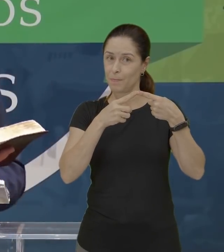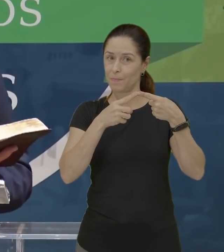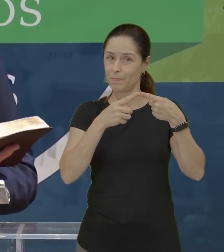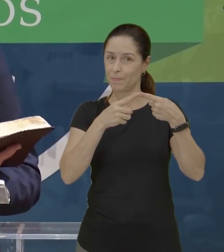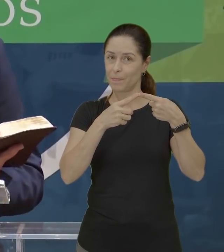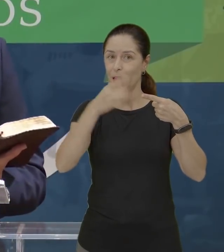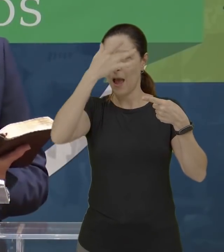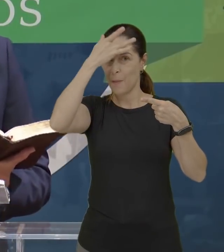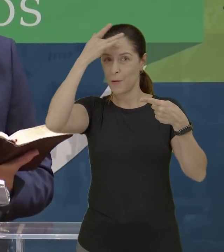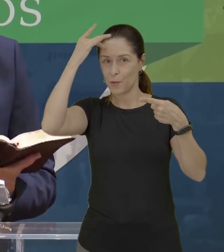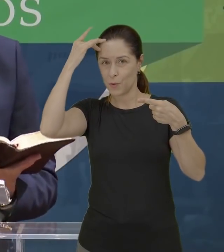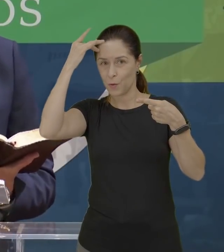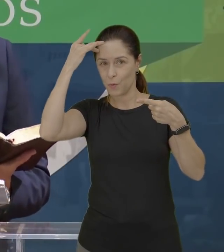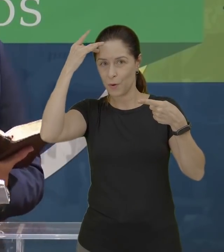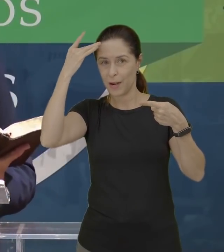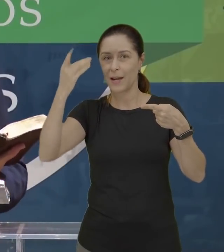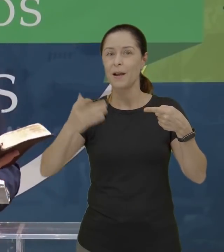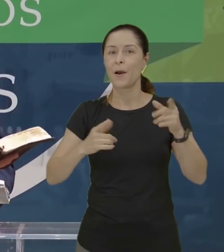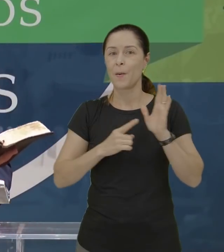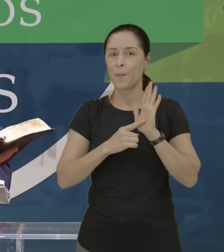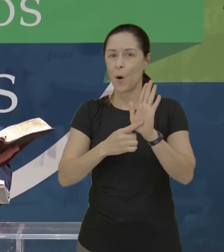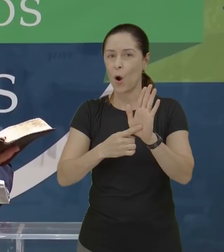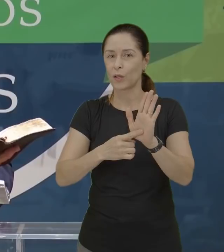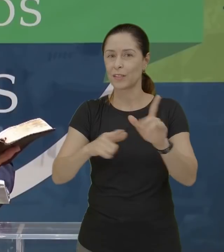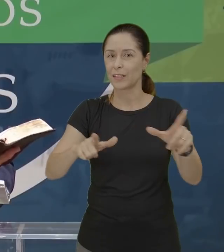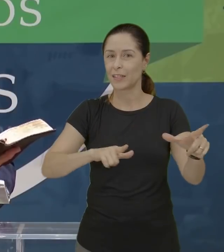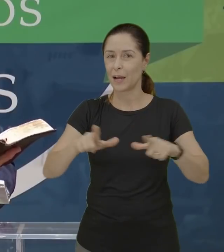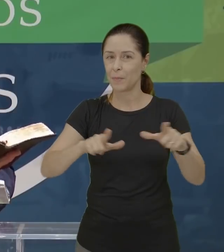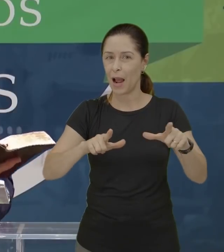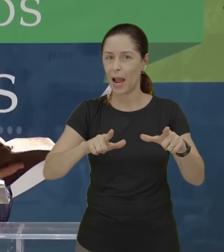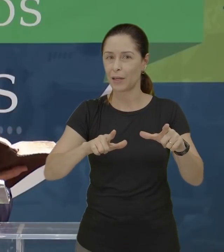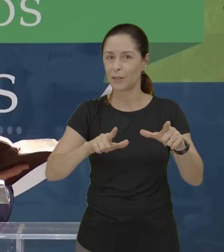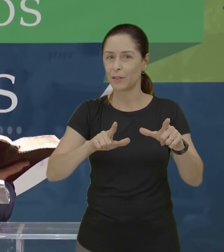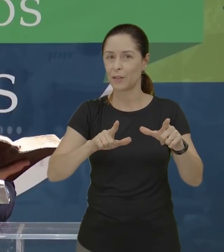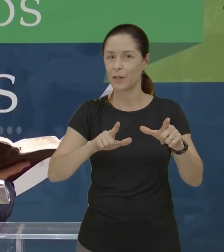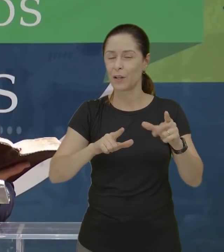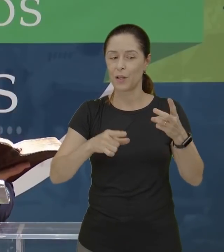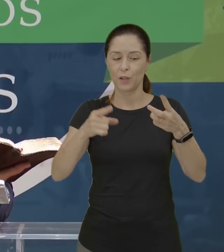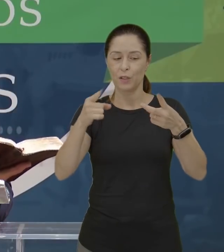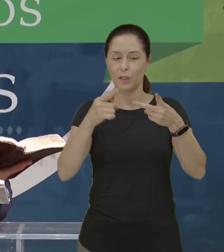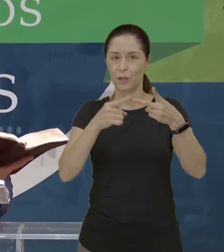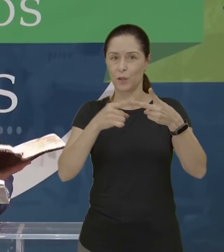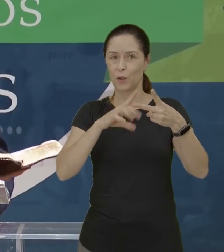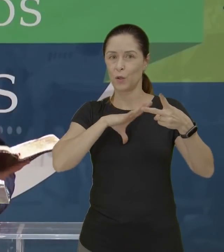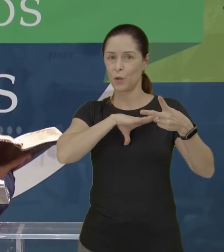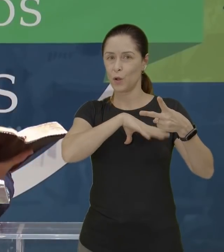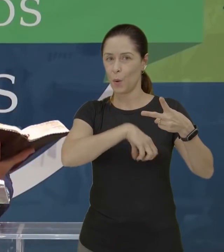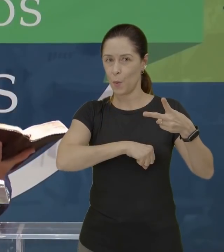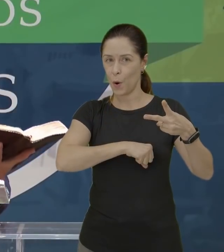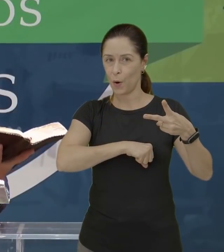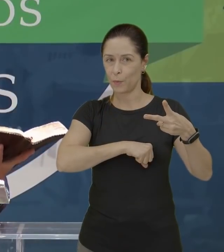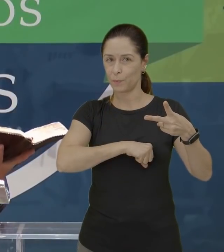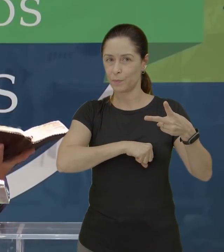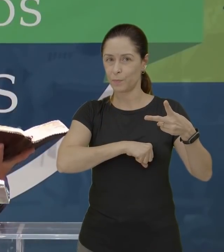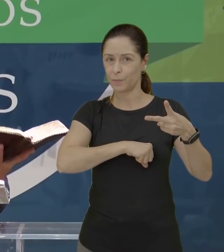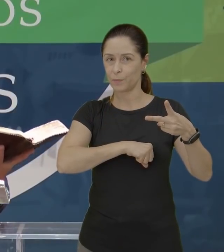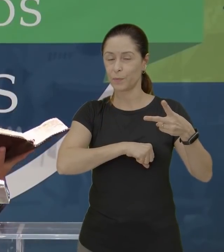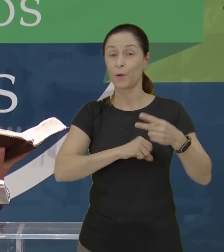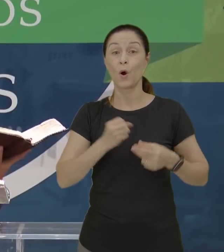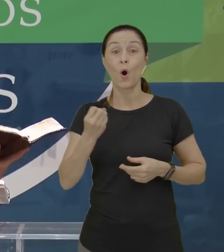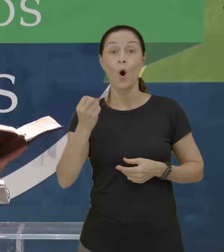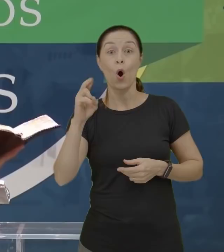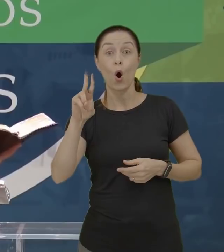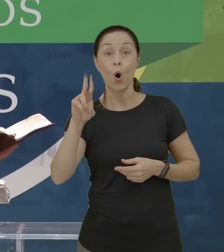o trabalho. Depois o amor. Primeiro o amor, depois o trabalho. Ou